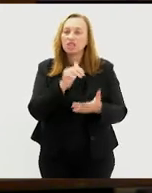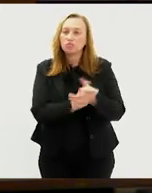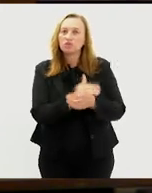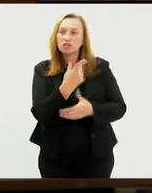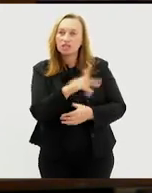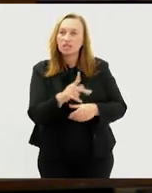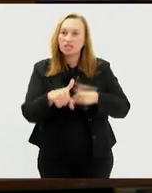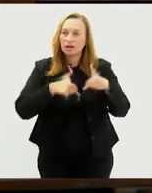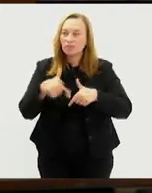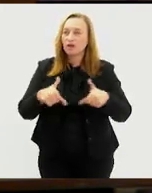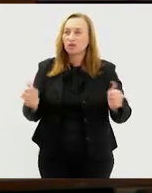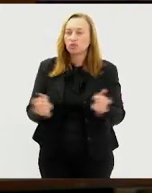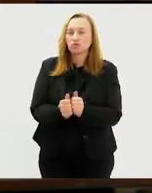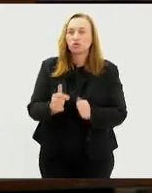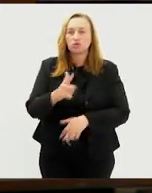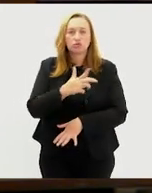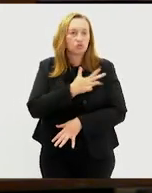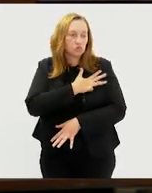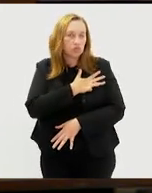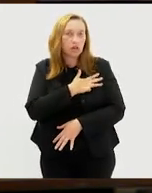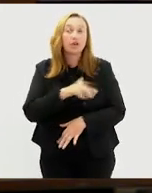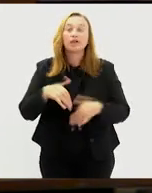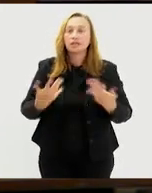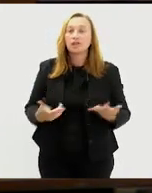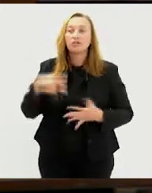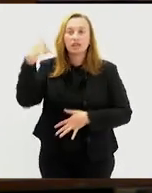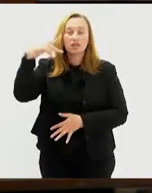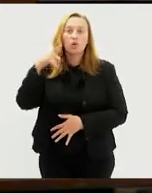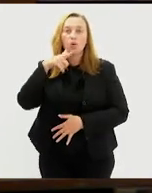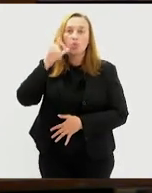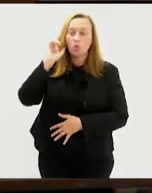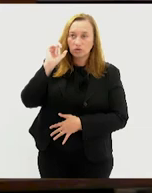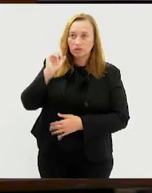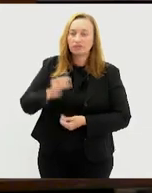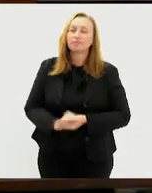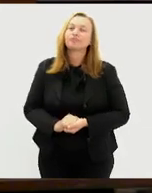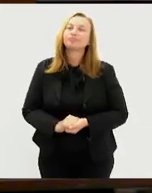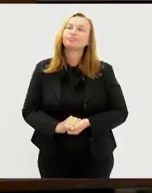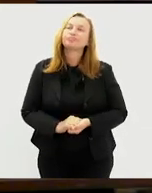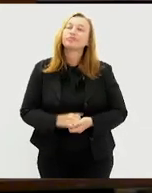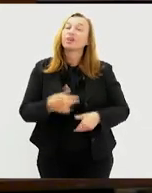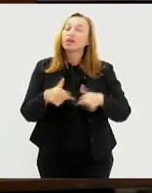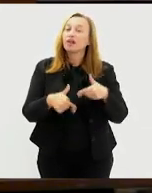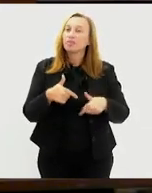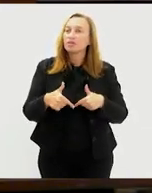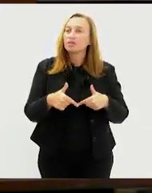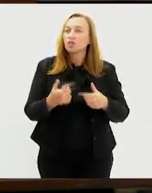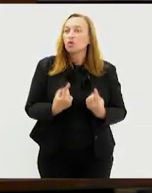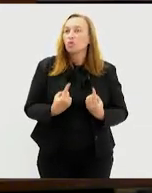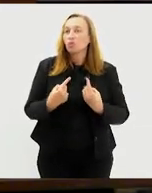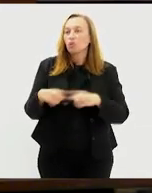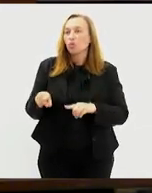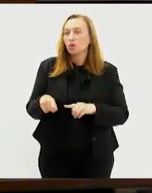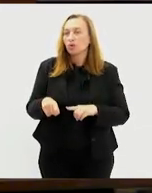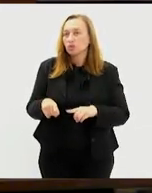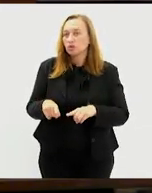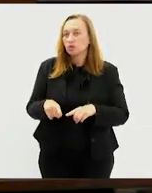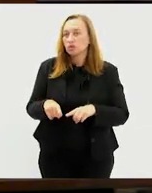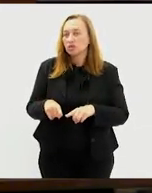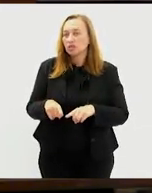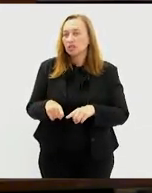E aí os vereadores ontem Rodrigo atuando contra os tentáculos da máfia do